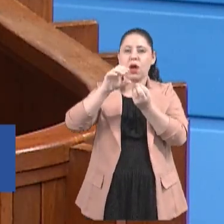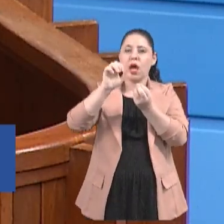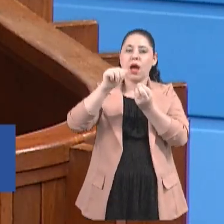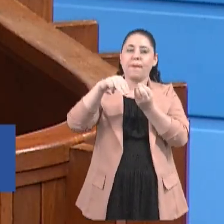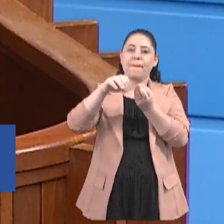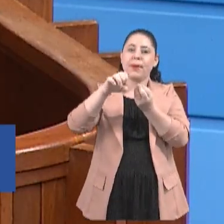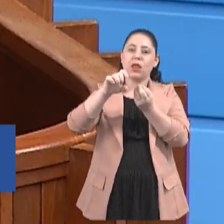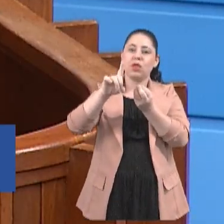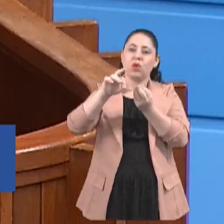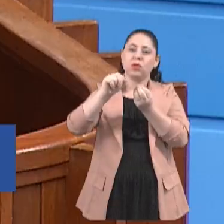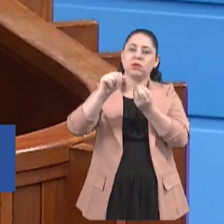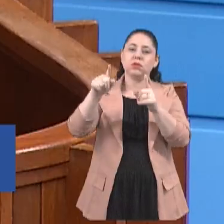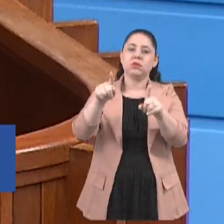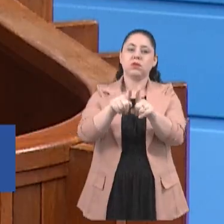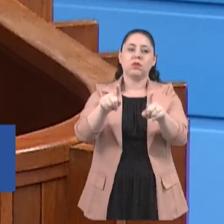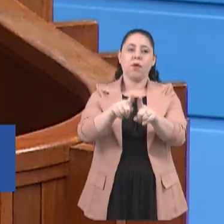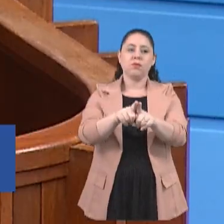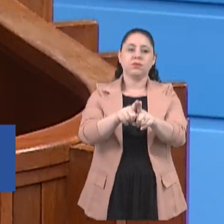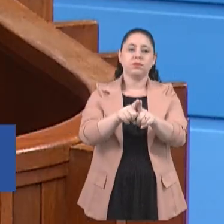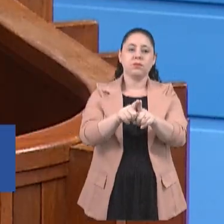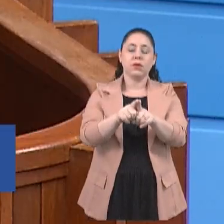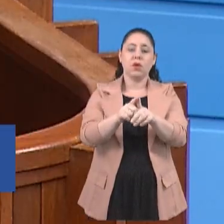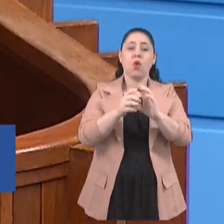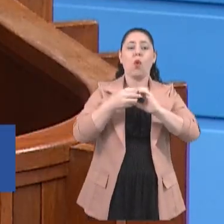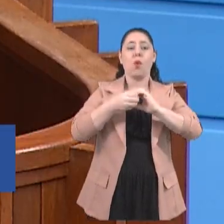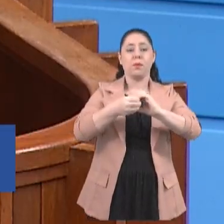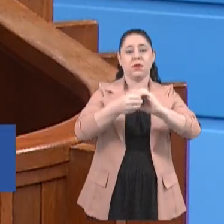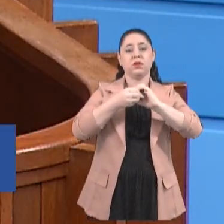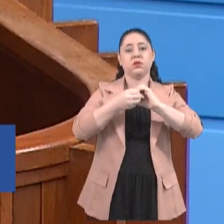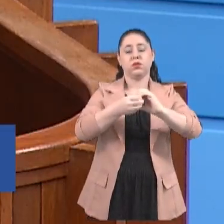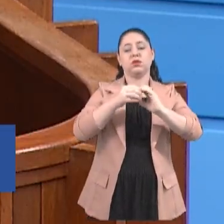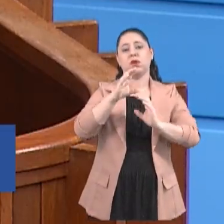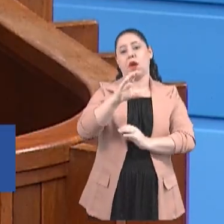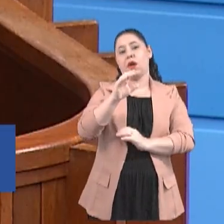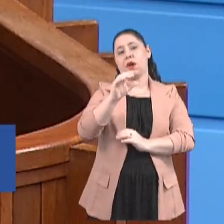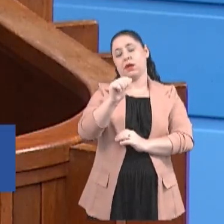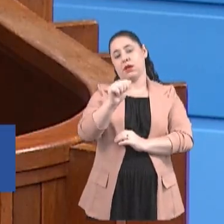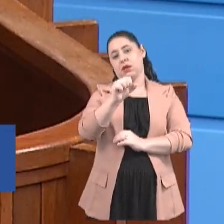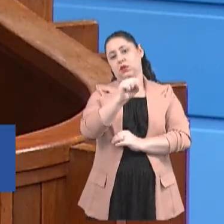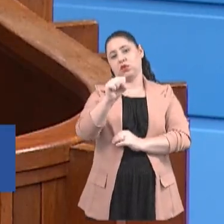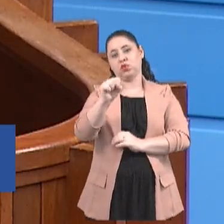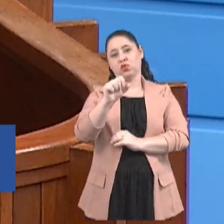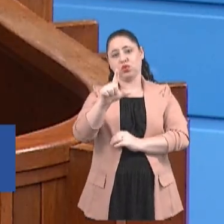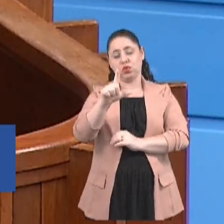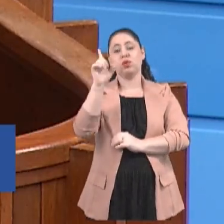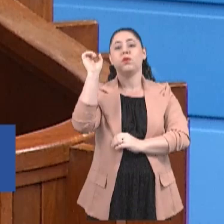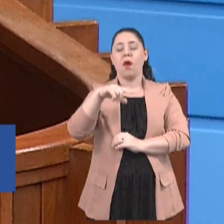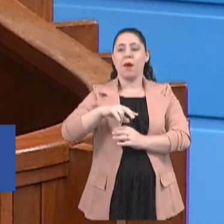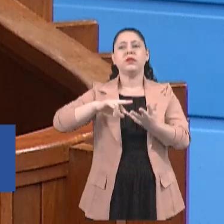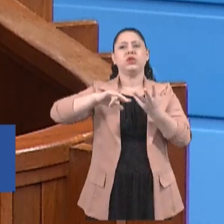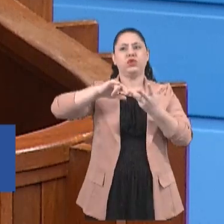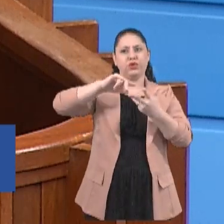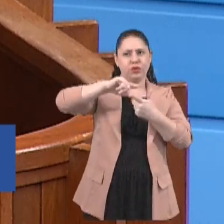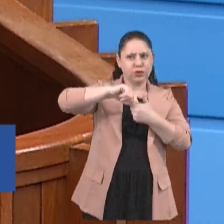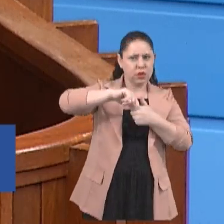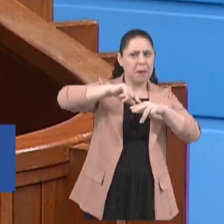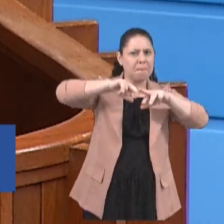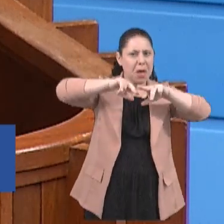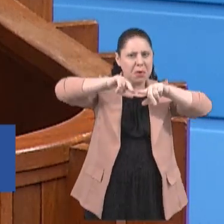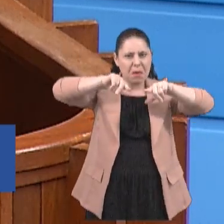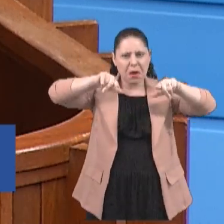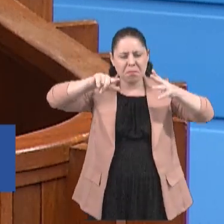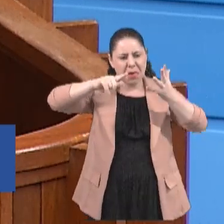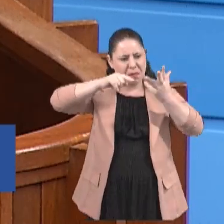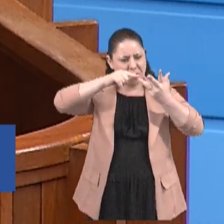de amendoim da Caçu, da cooperativa Caçu. Então nós temos muita coisa, já vou concluir, presidente. Nós temos muita coisa acontecendo. E